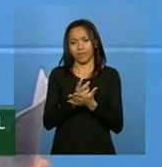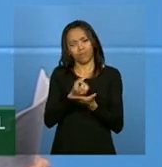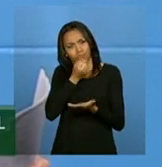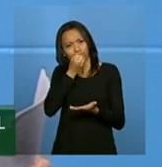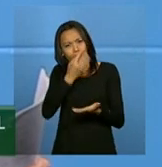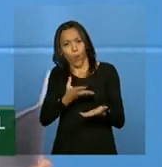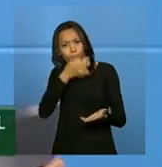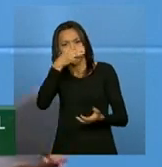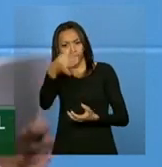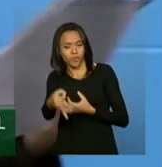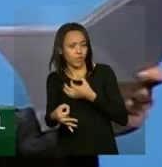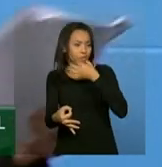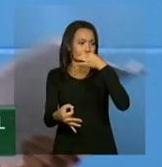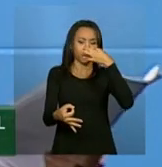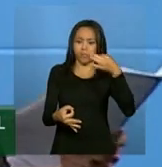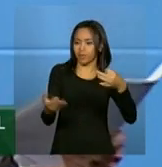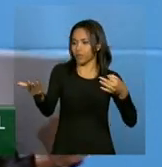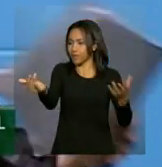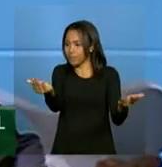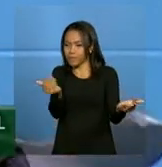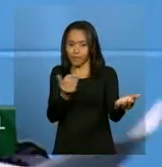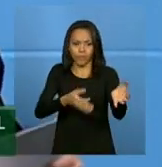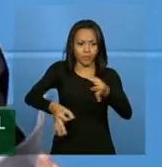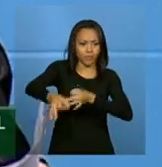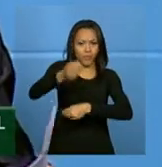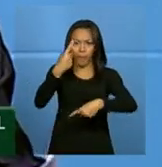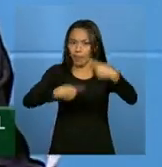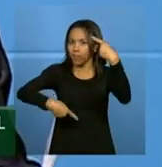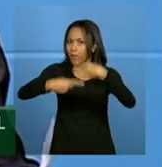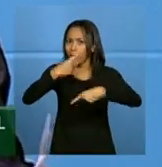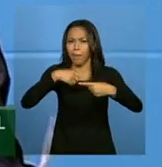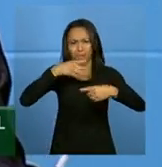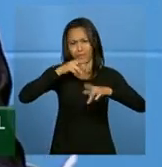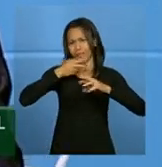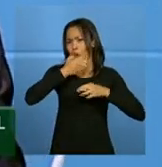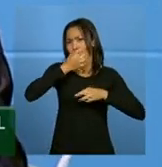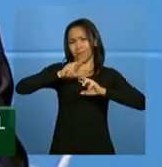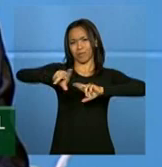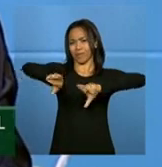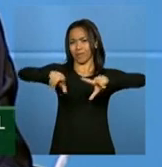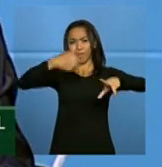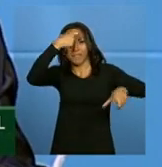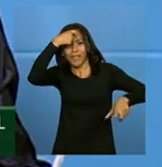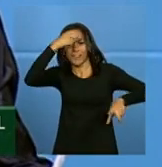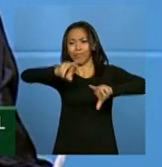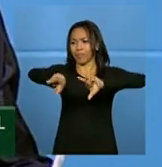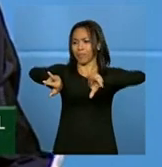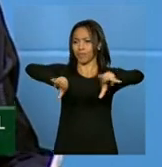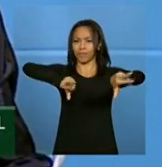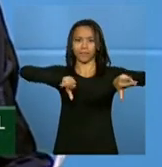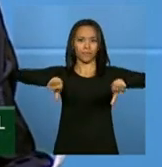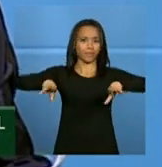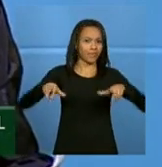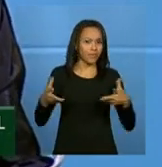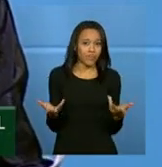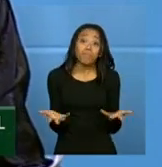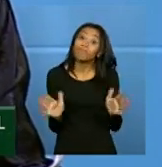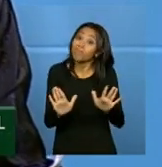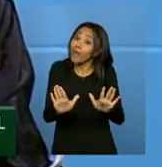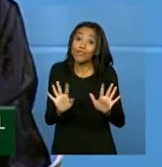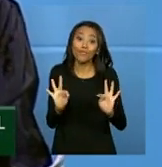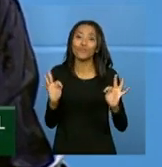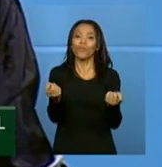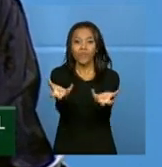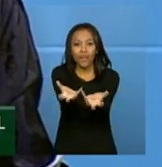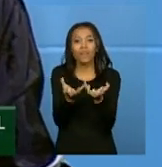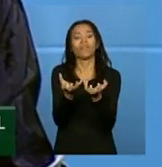positiva, de um elástico muito positivo. Temos todos posições diferentes, pontos de vista diferentes, mas todos